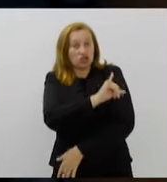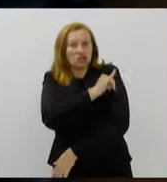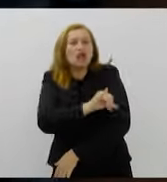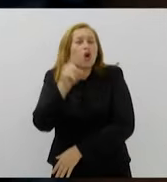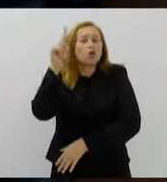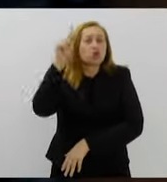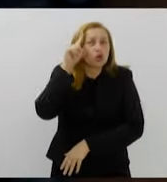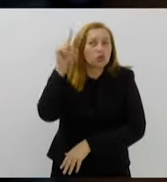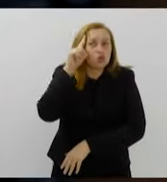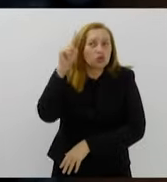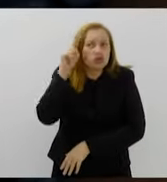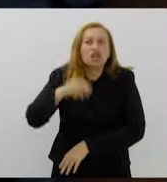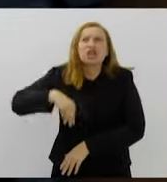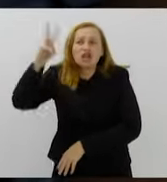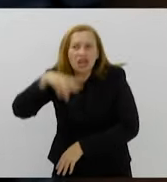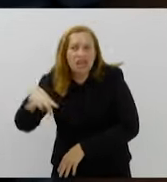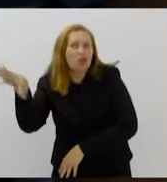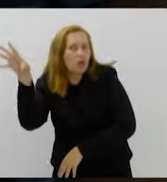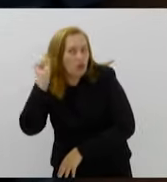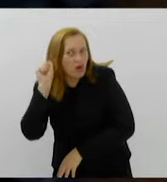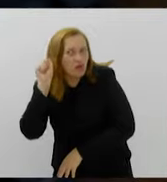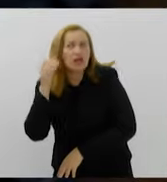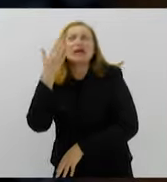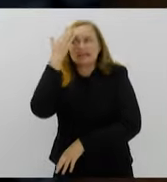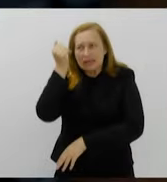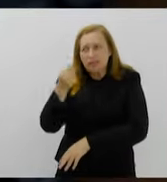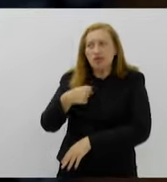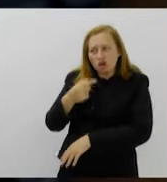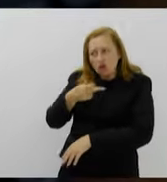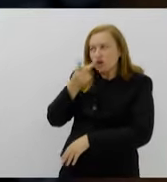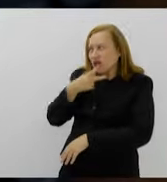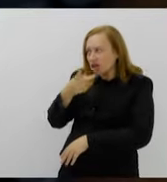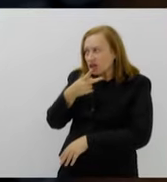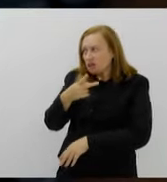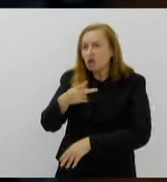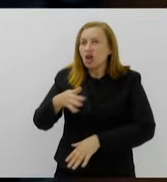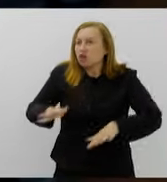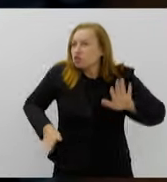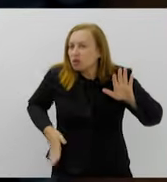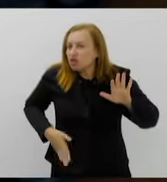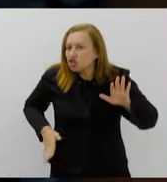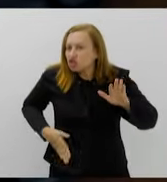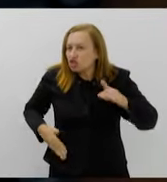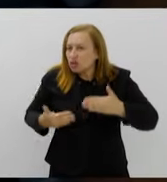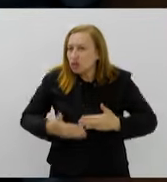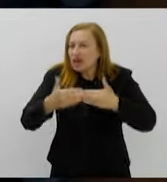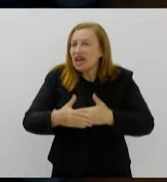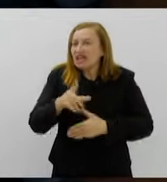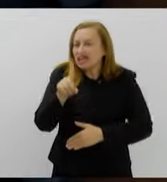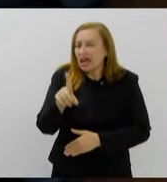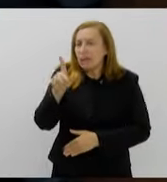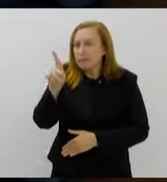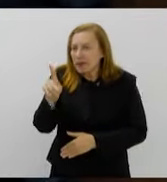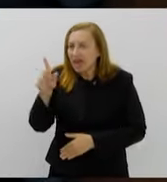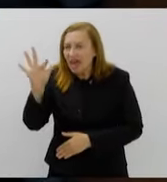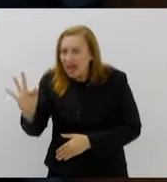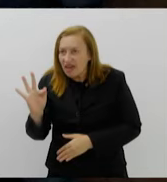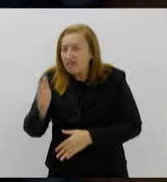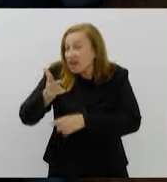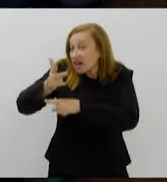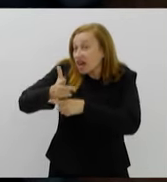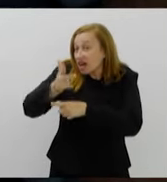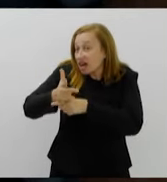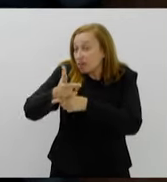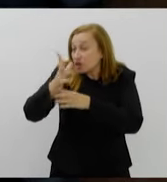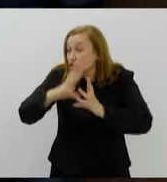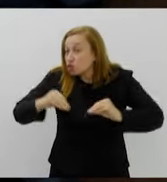dia e quem tá me ouvindo e tá vendo sabe do que eu tô falando é o tráfico avançando é dpf é câmera e aí eu vou vou